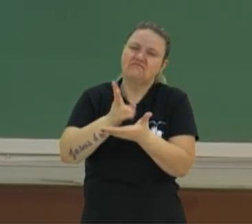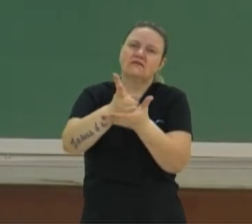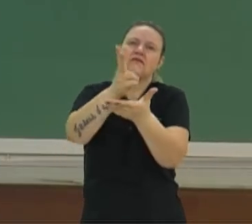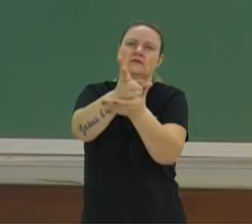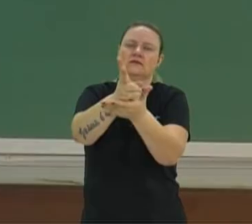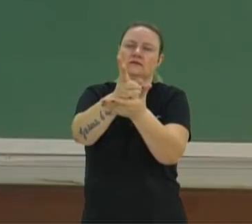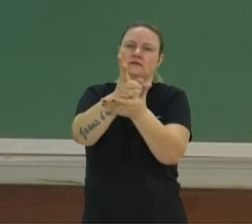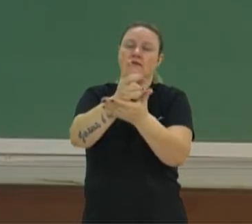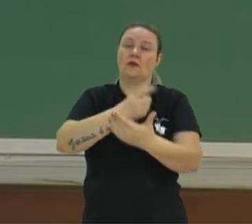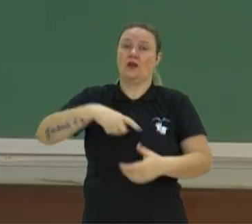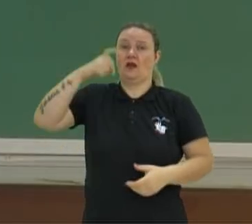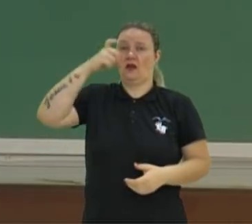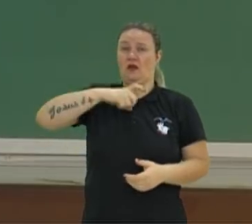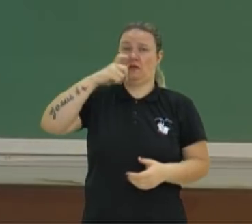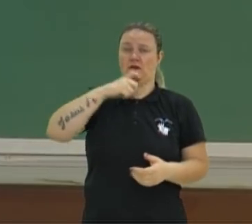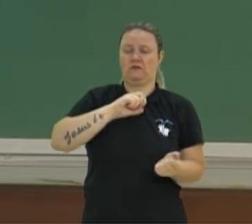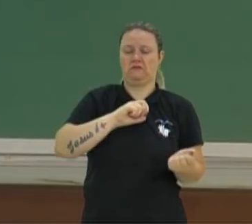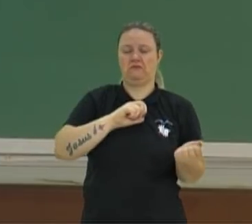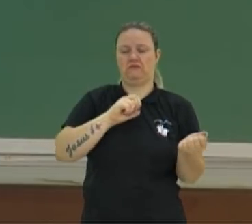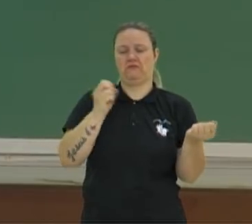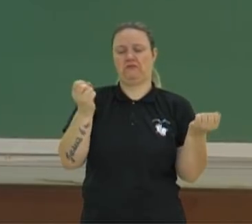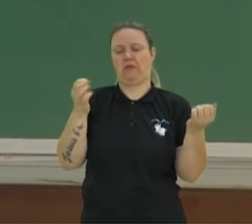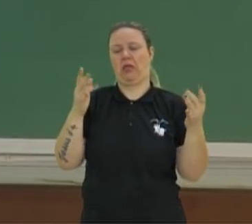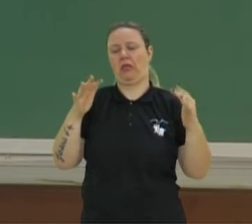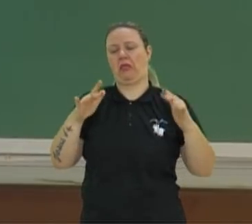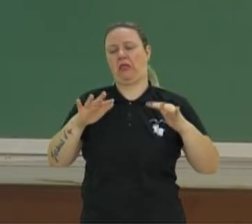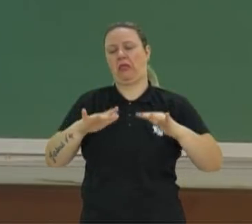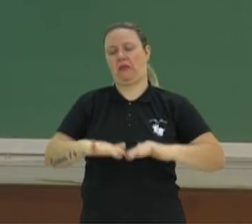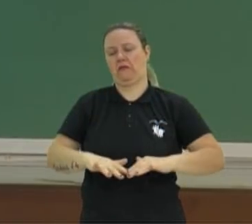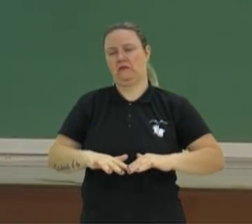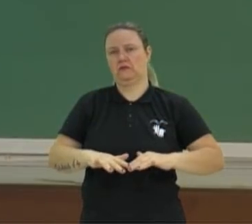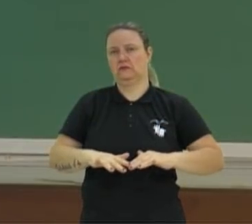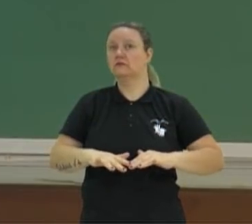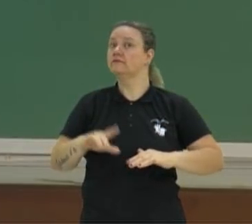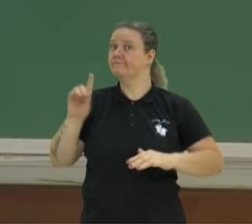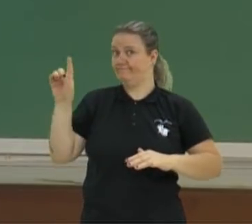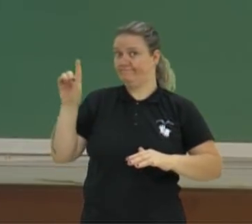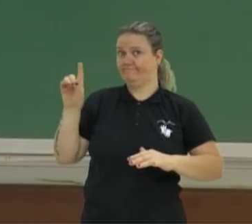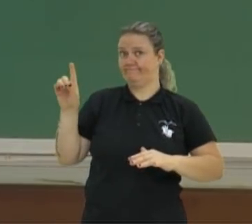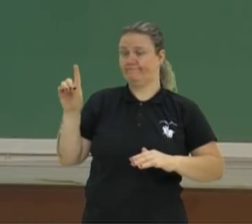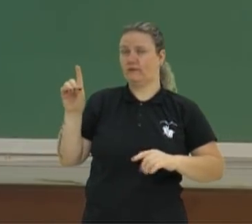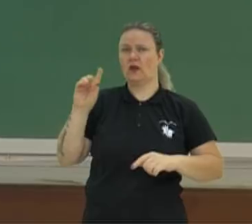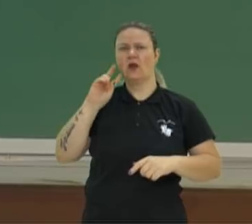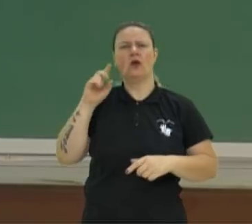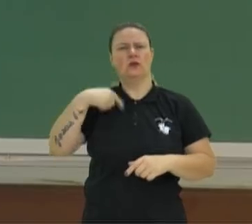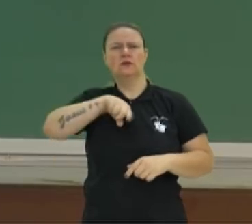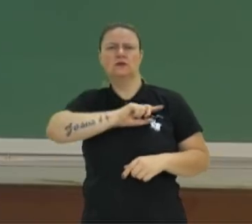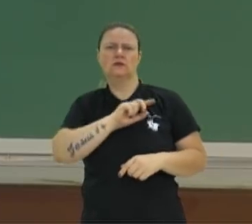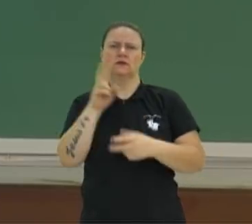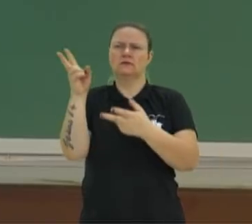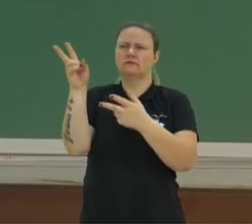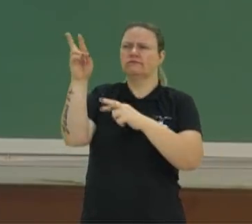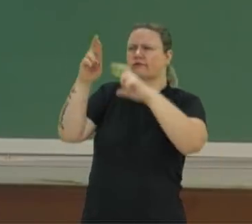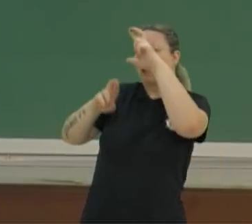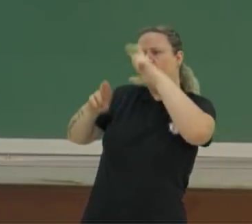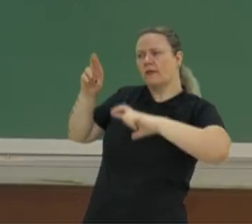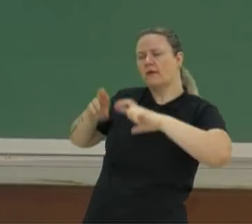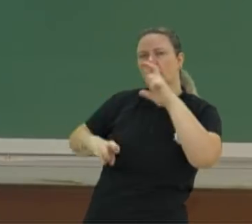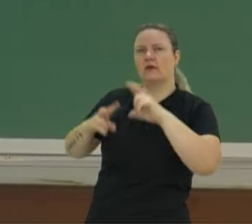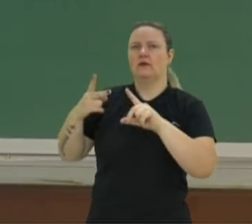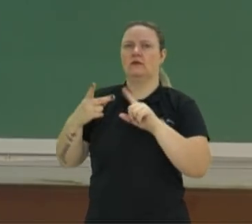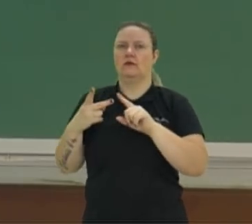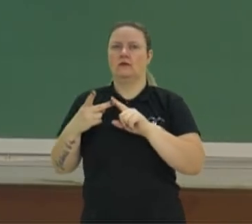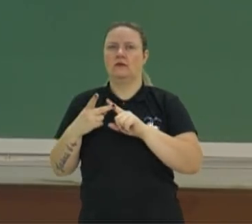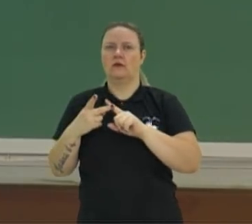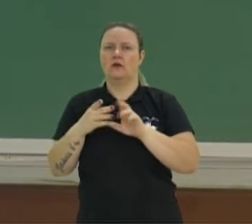mentira desmoronando. Lembrando do nosso conteúdo, quando você analisa, utiliza, por exemplo, o